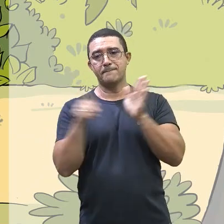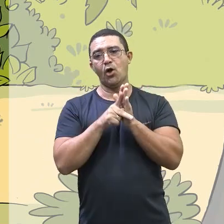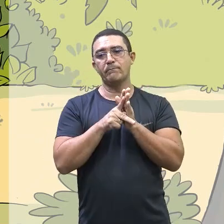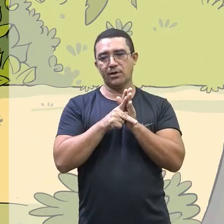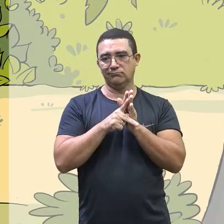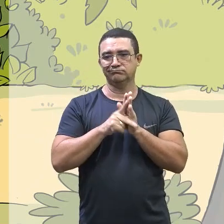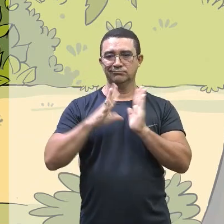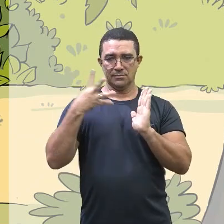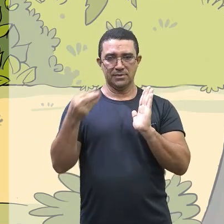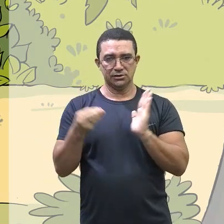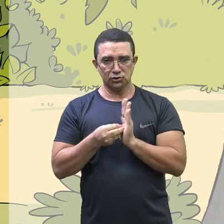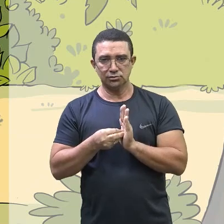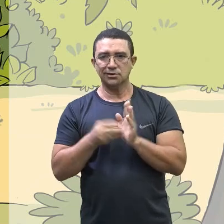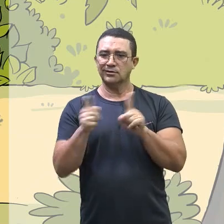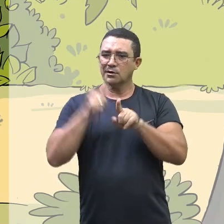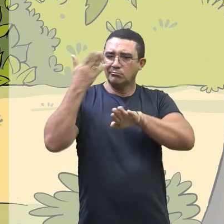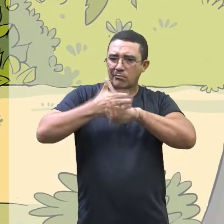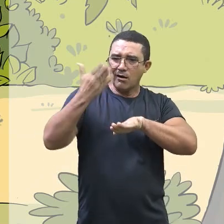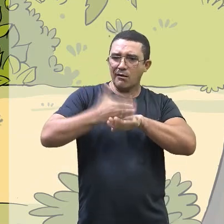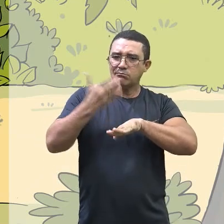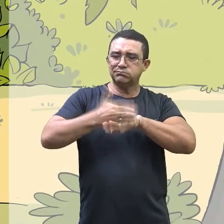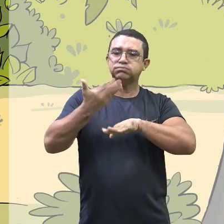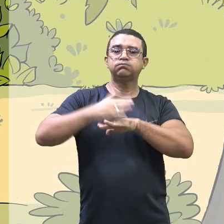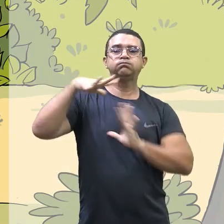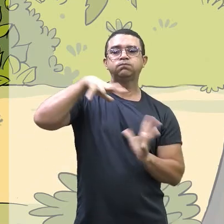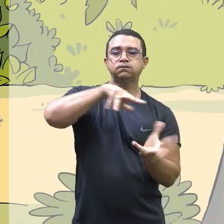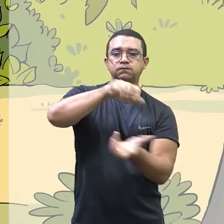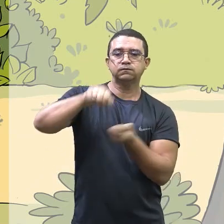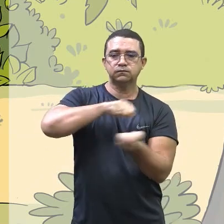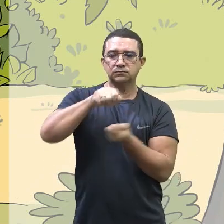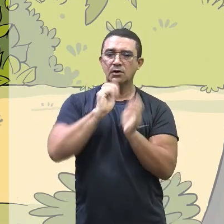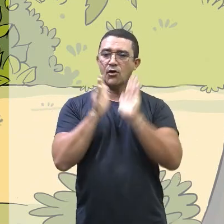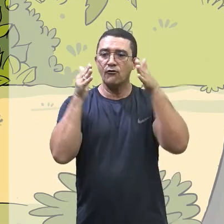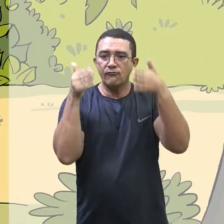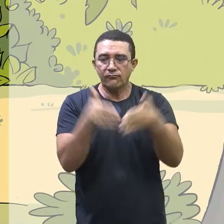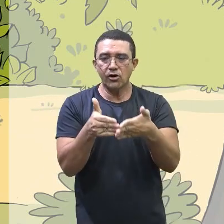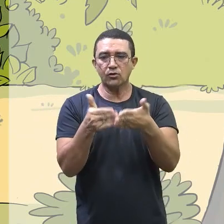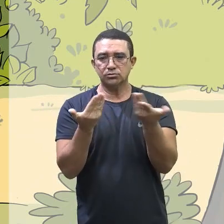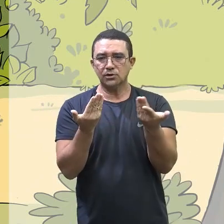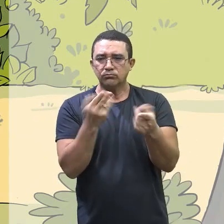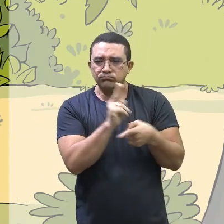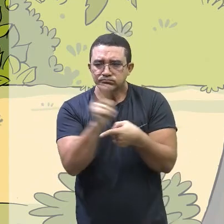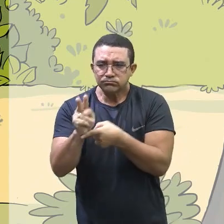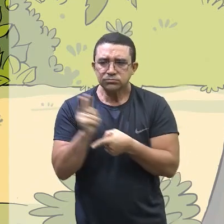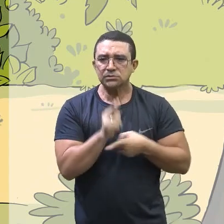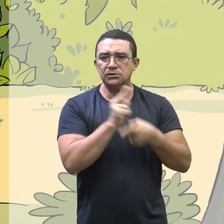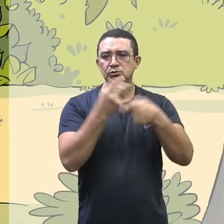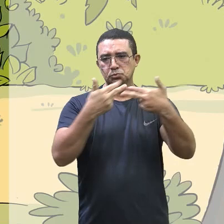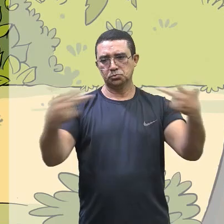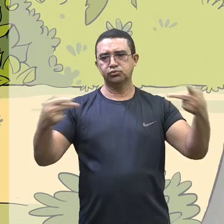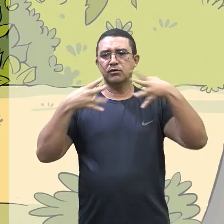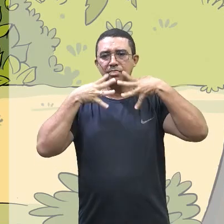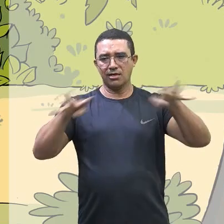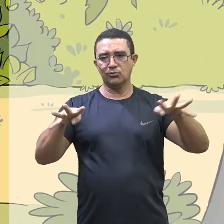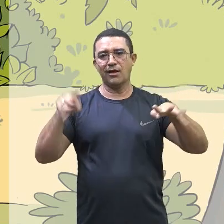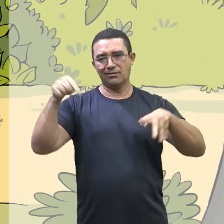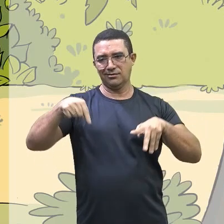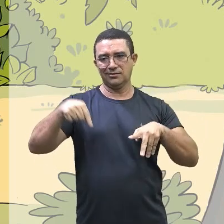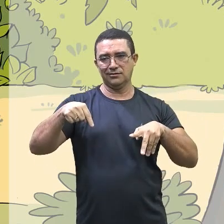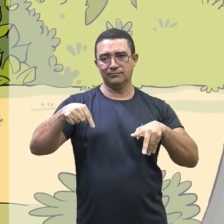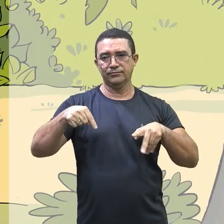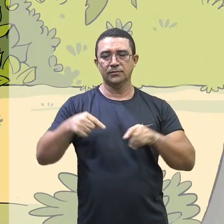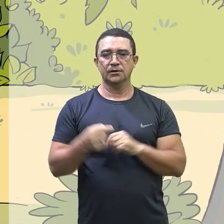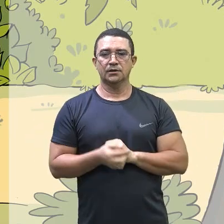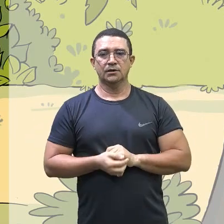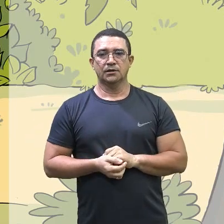práticas sustentáveis, como o professor Paulo falou, visando conservar os recursos naturais, até porque quem cuida sempre vai ter, não é,